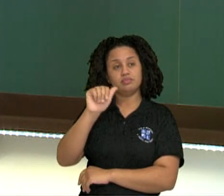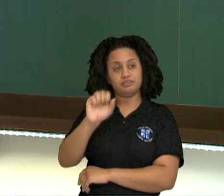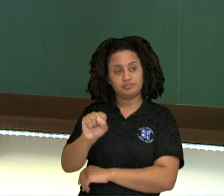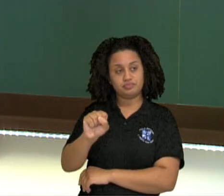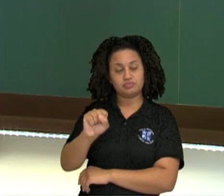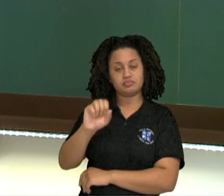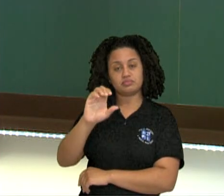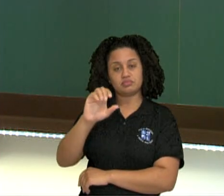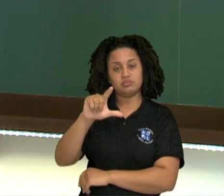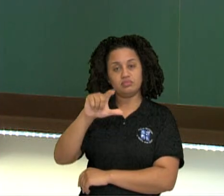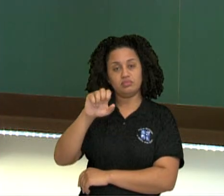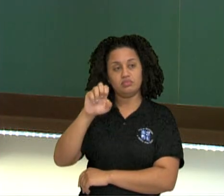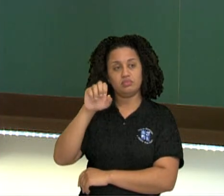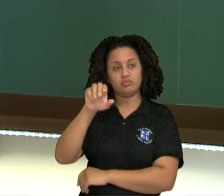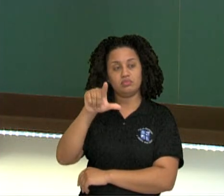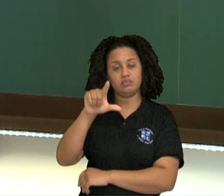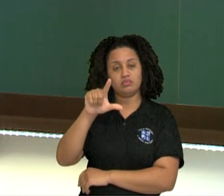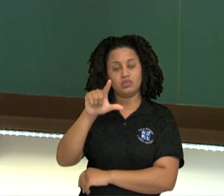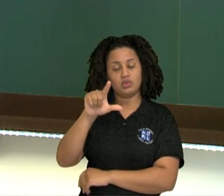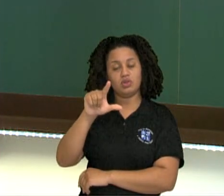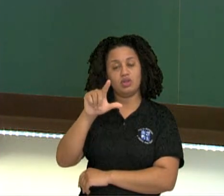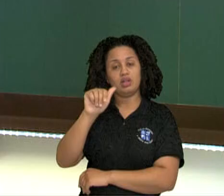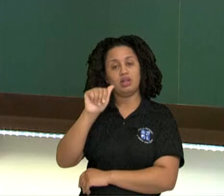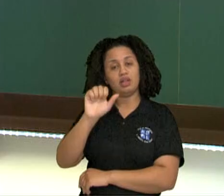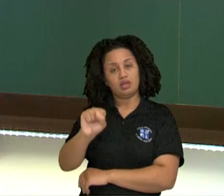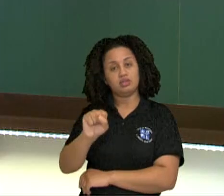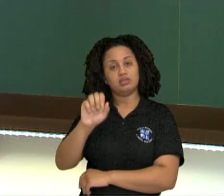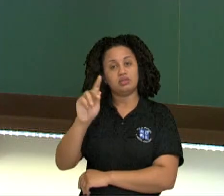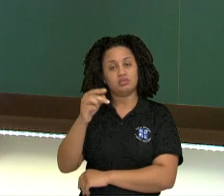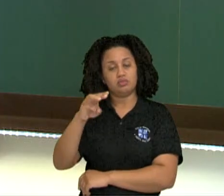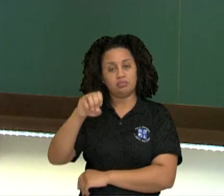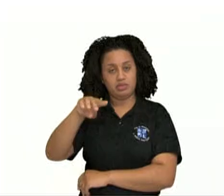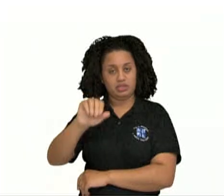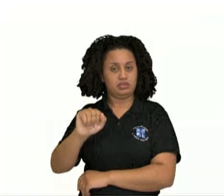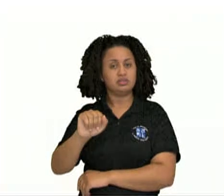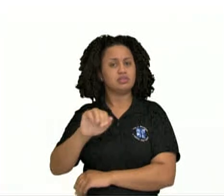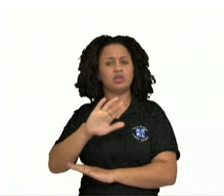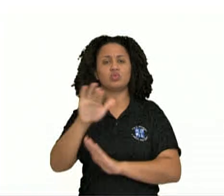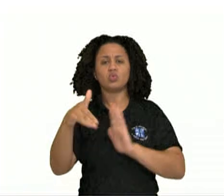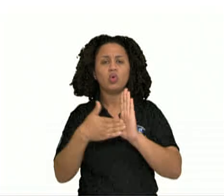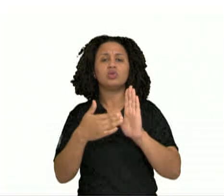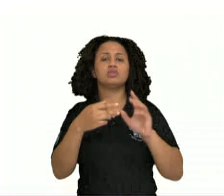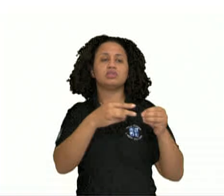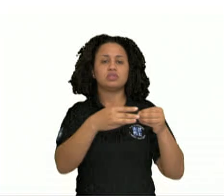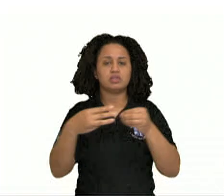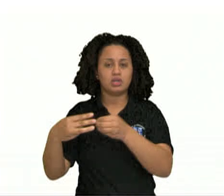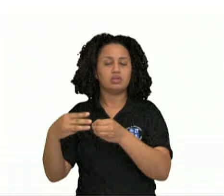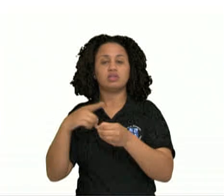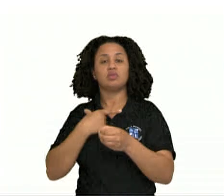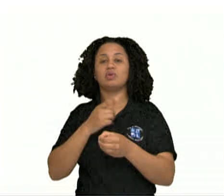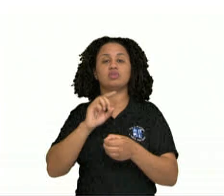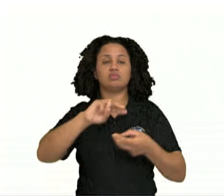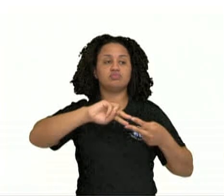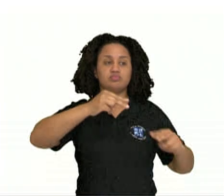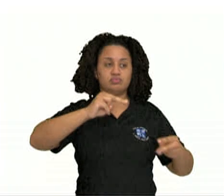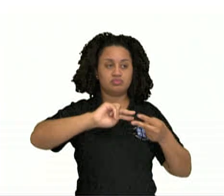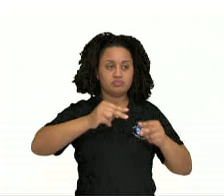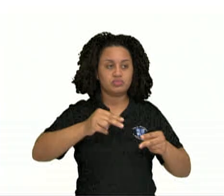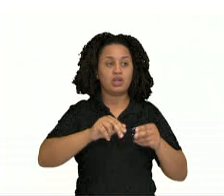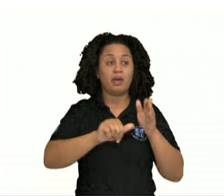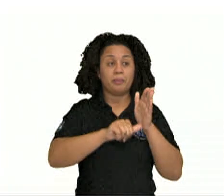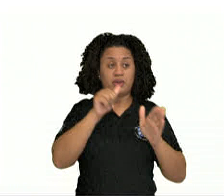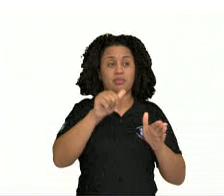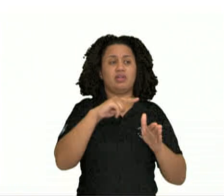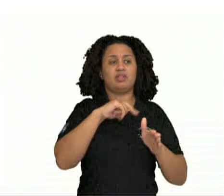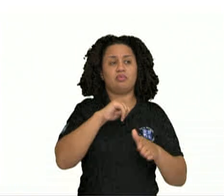se o todo celular não apenas ali o DNA Ok a primeira versão do Atlas deve conter cerca de 10